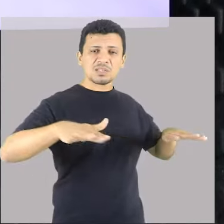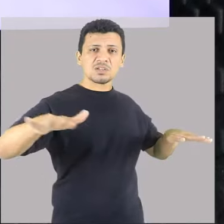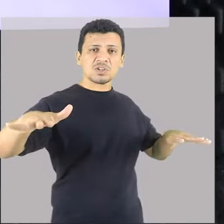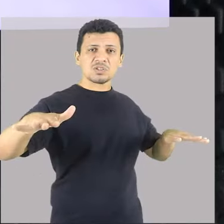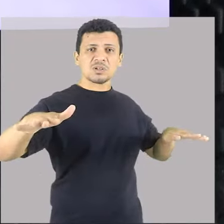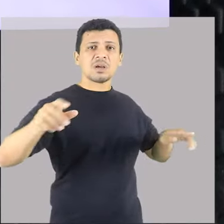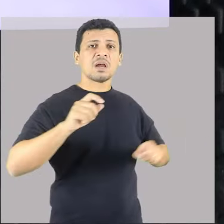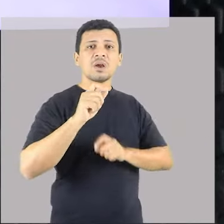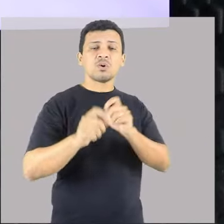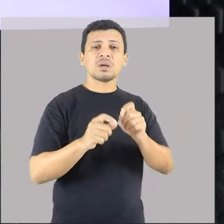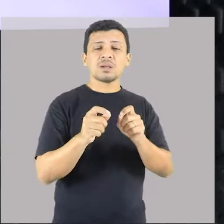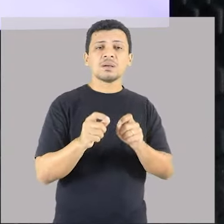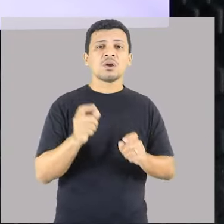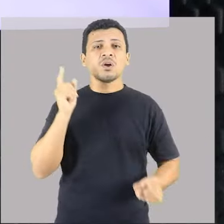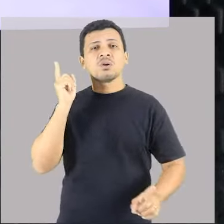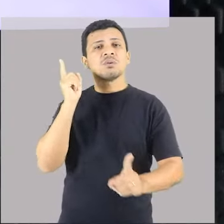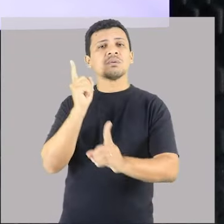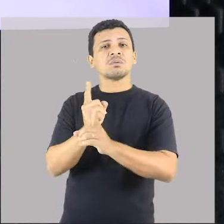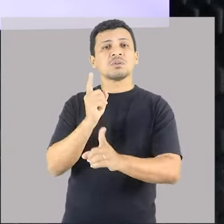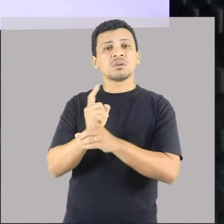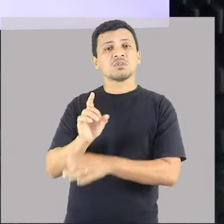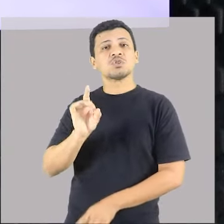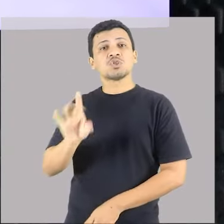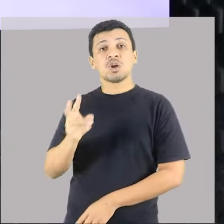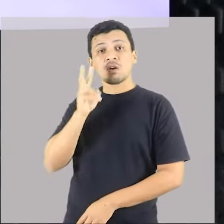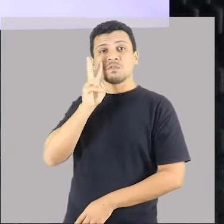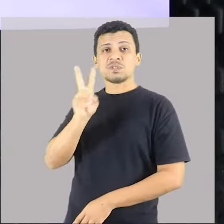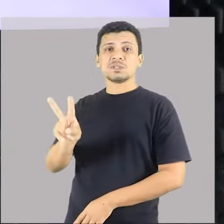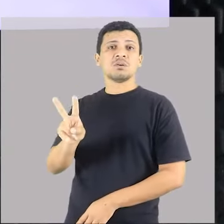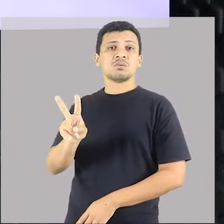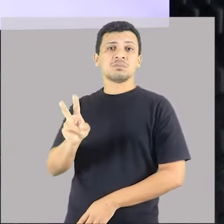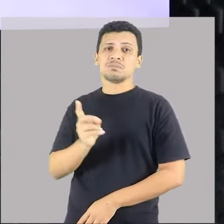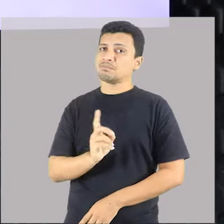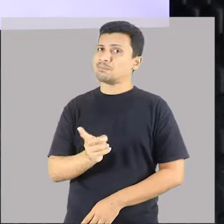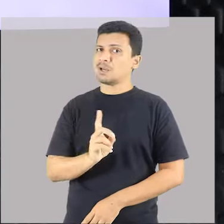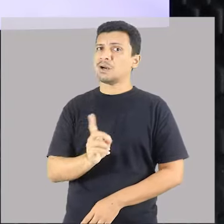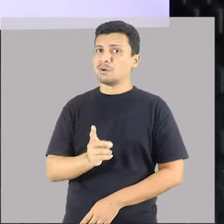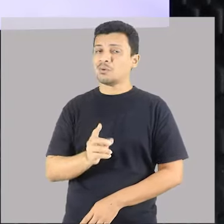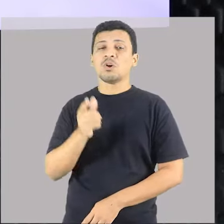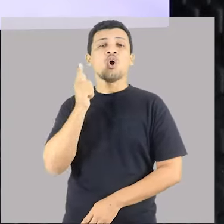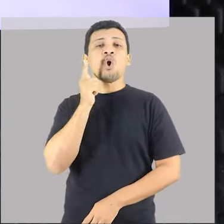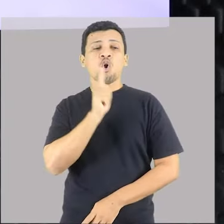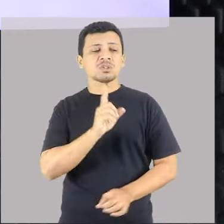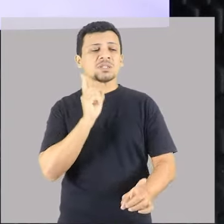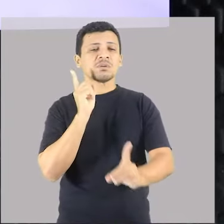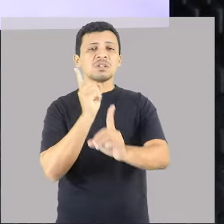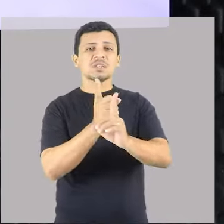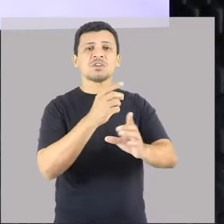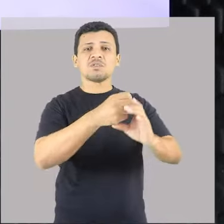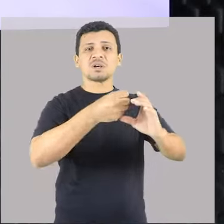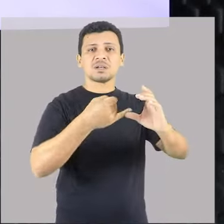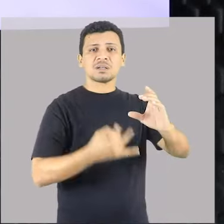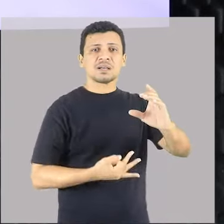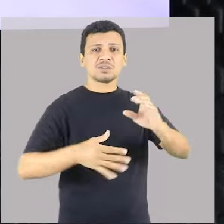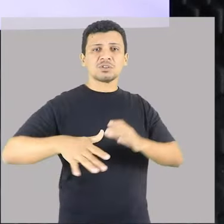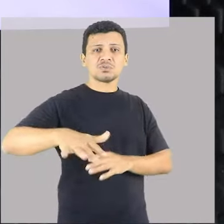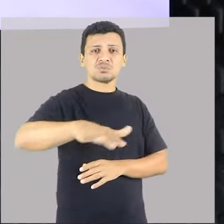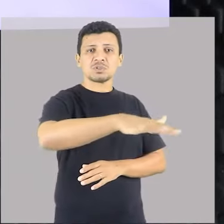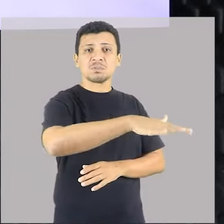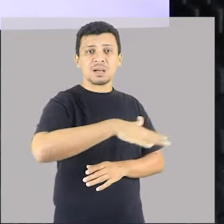externas que nós conseguimos identificar apenas pela visão não não é bem assim nós conseguimos identificar as características do